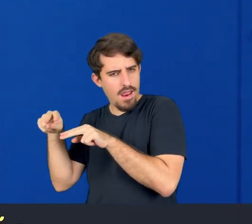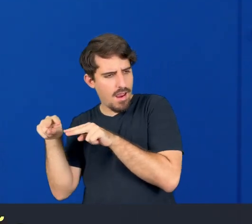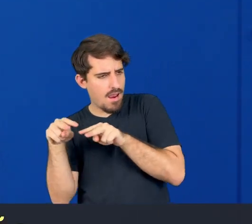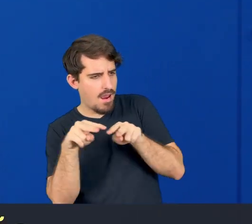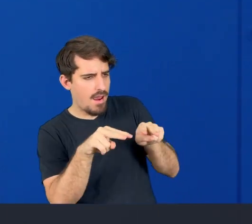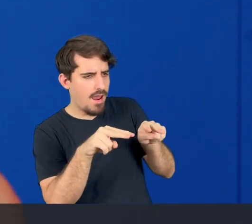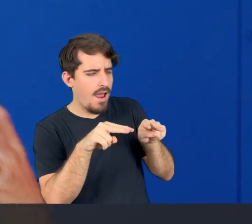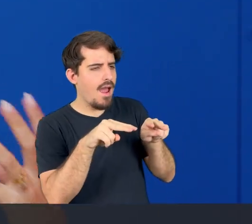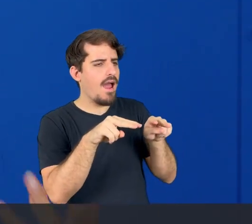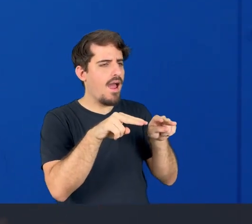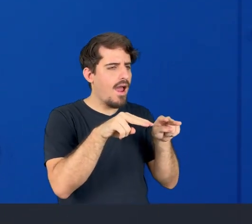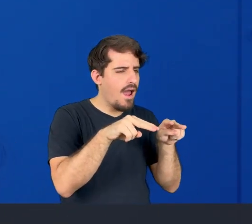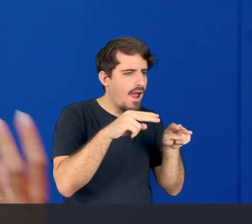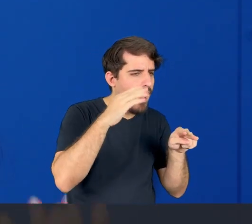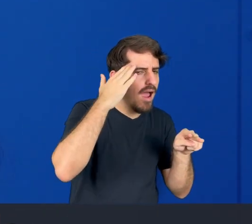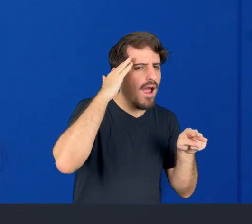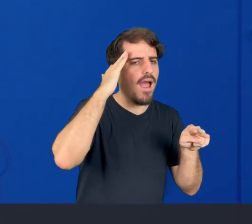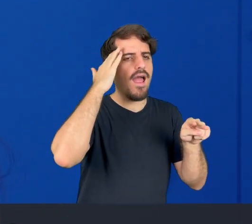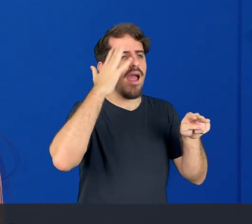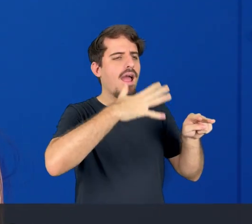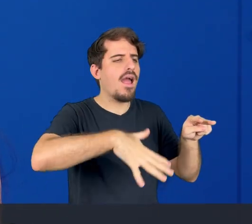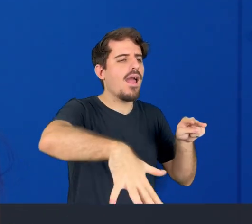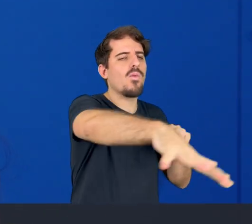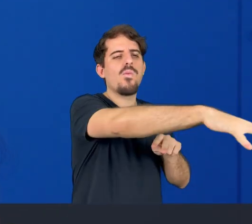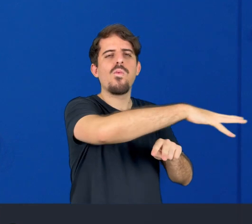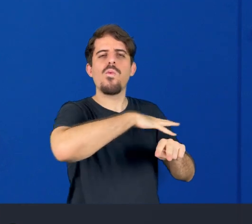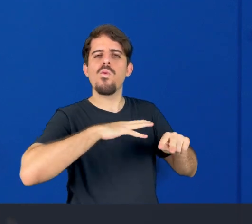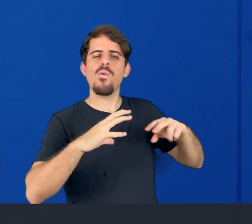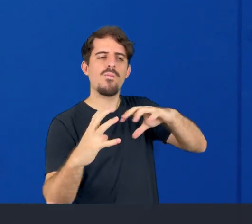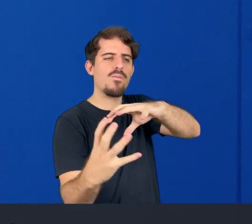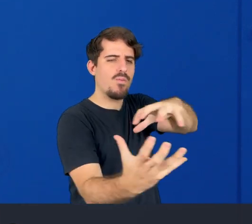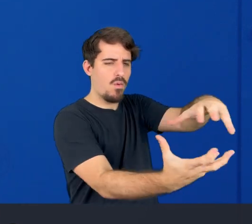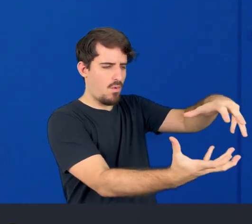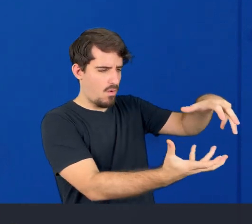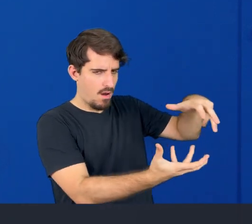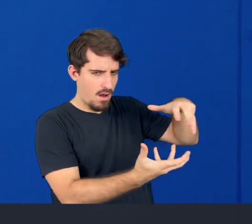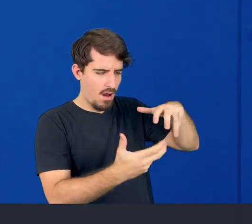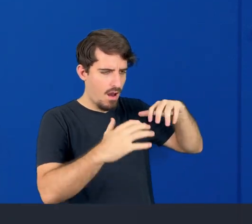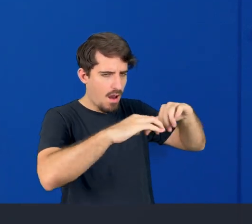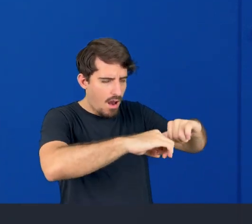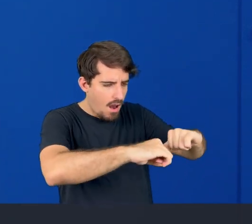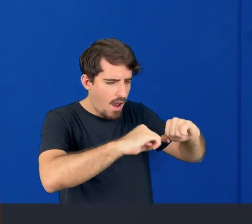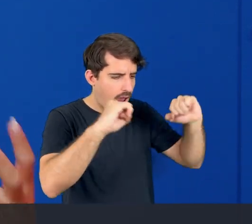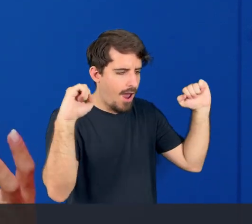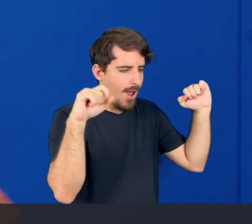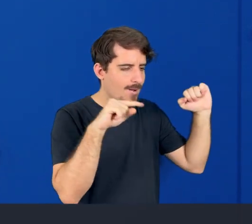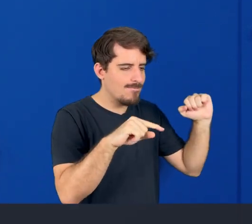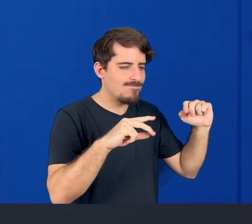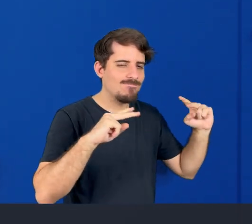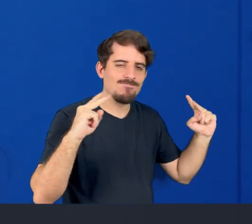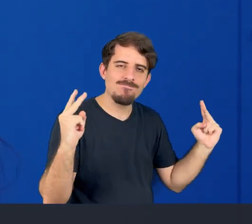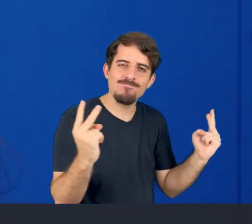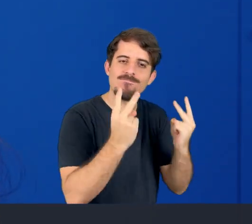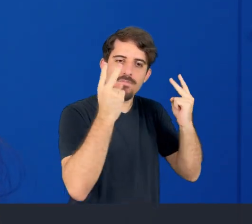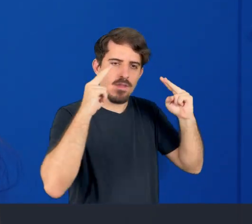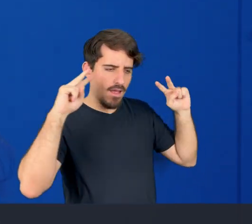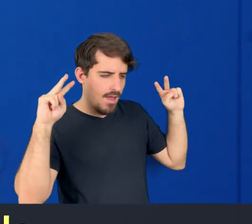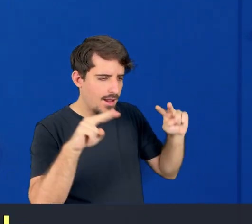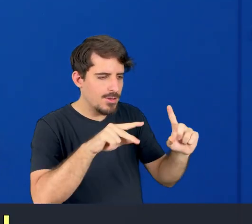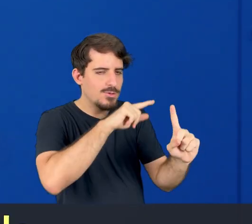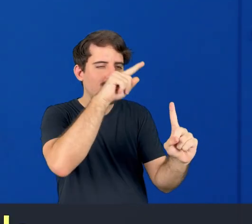foi a recepção de toda a equipe da empresa e ver que todo mundo enxergou esse